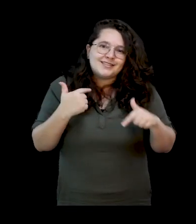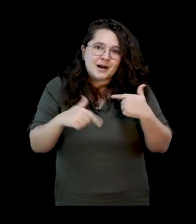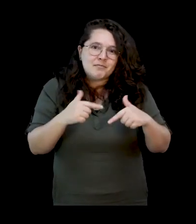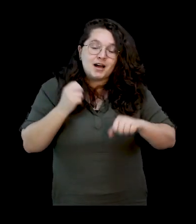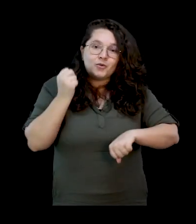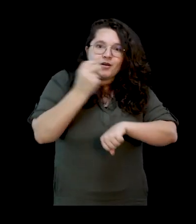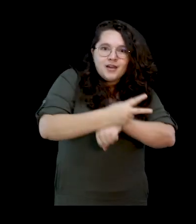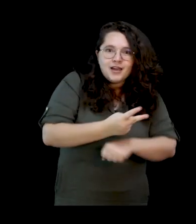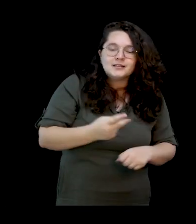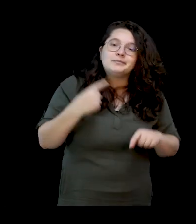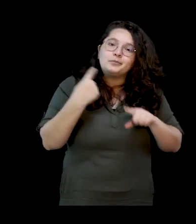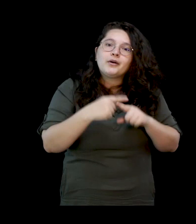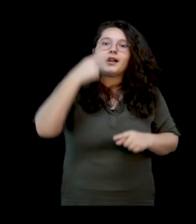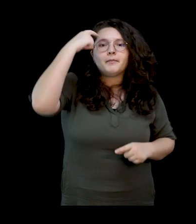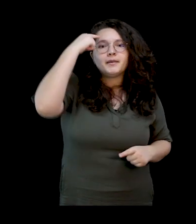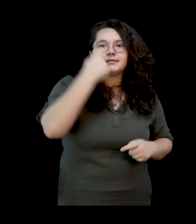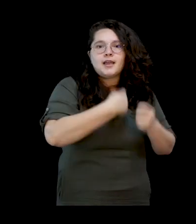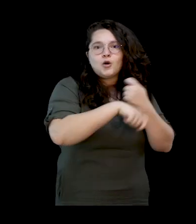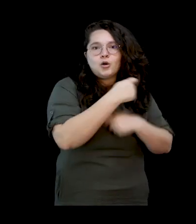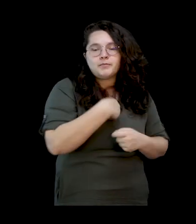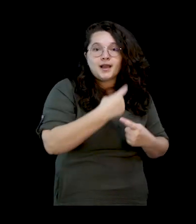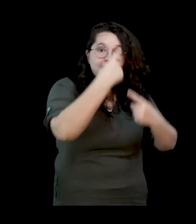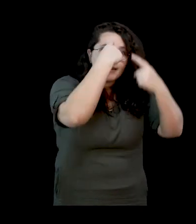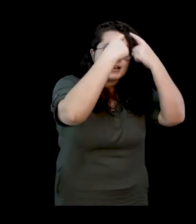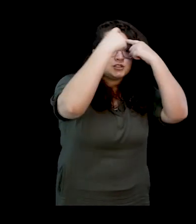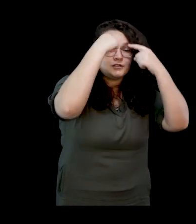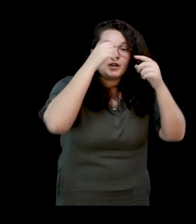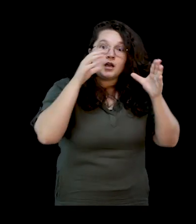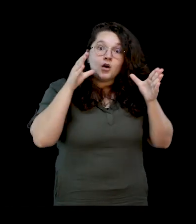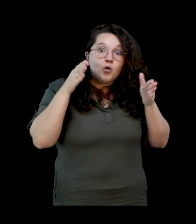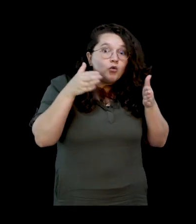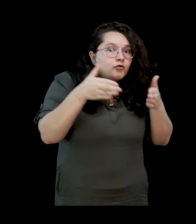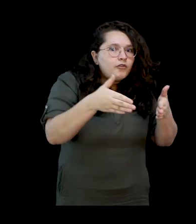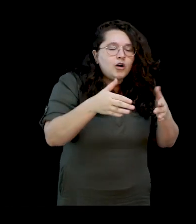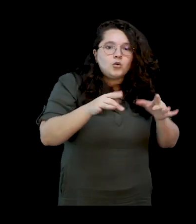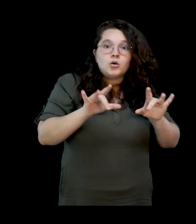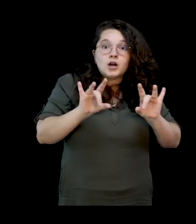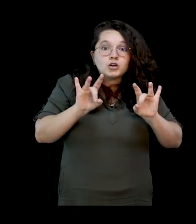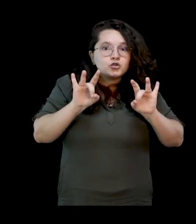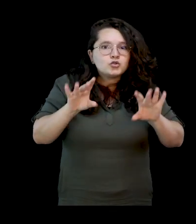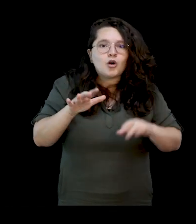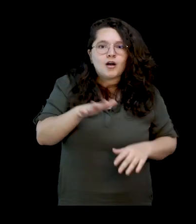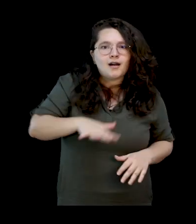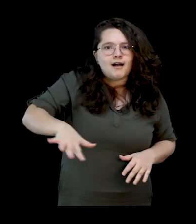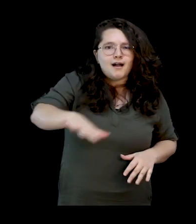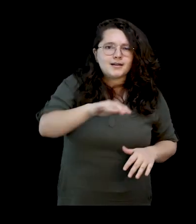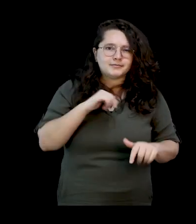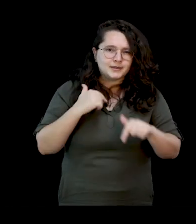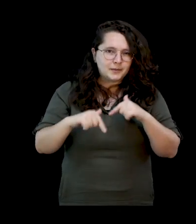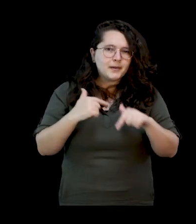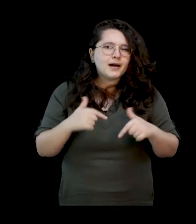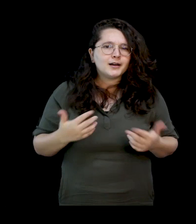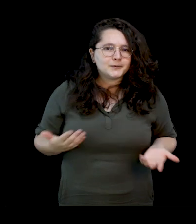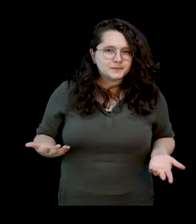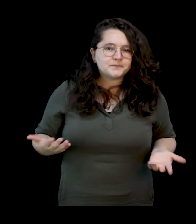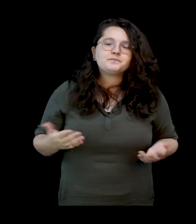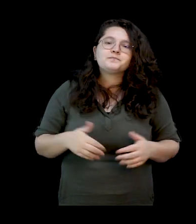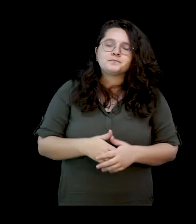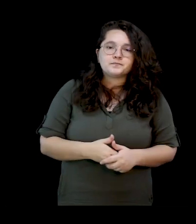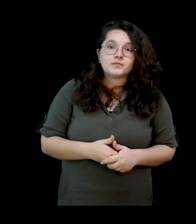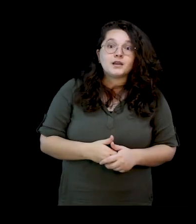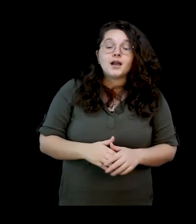jovens, uma vez que a economia criativa, como eles veem, é basicamente voltada para a questão para a área dos serviços.